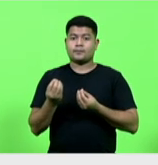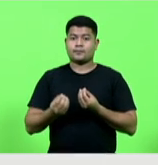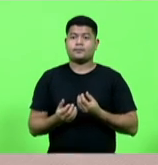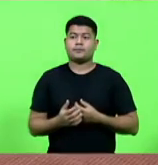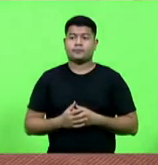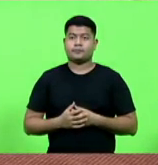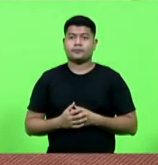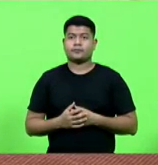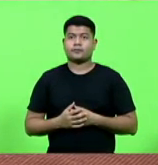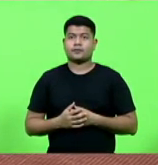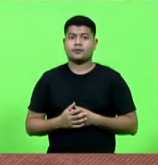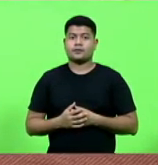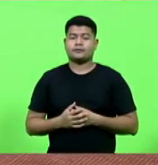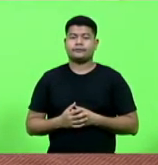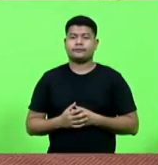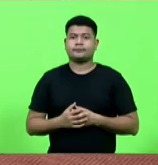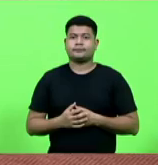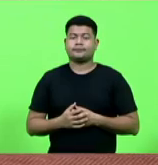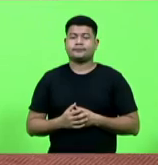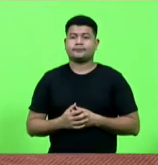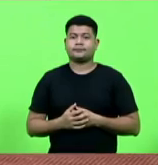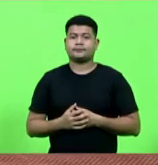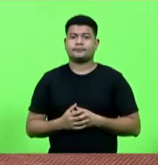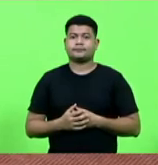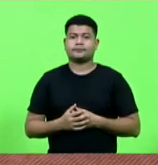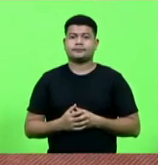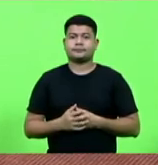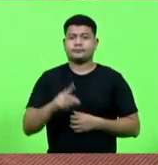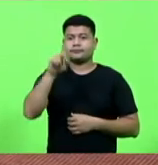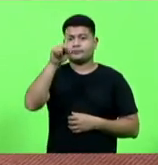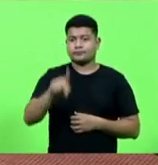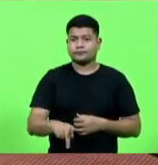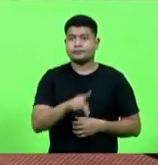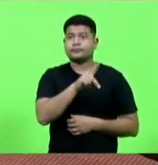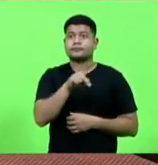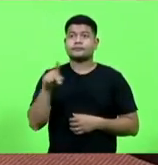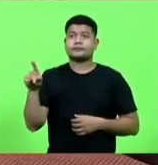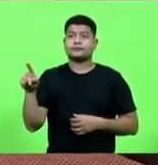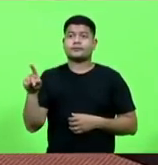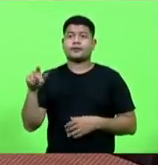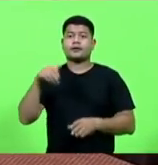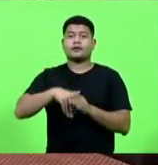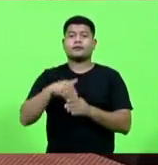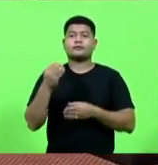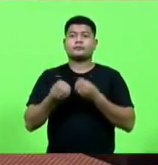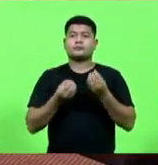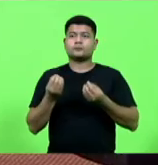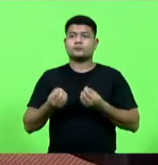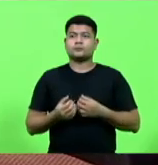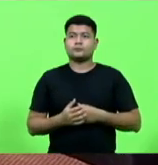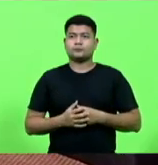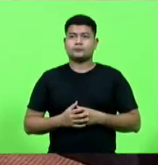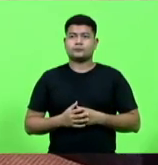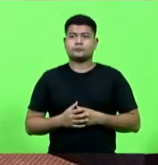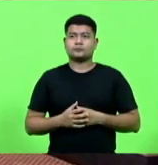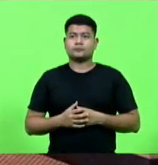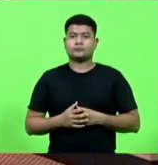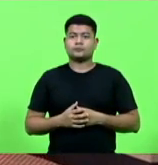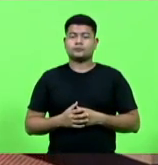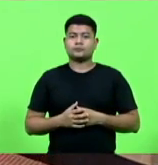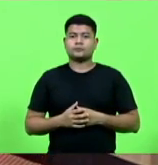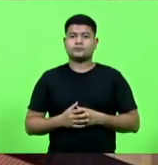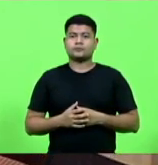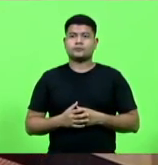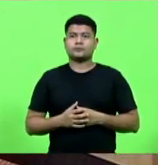Voto sim, senhor presidente. Como vota a deputada Padre Pedro Baldeceira, meu voto é sim,